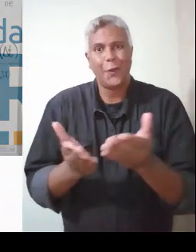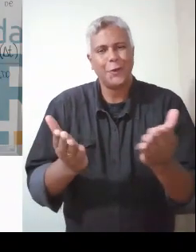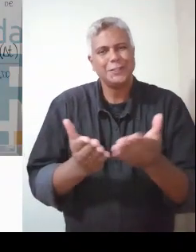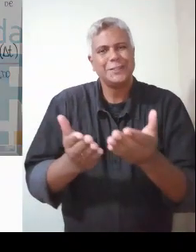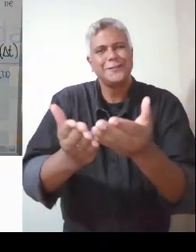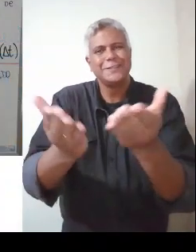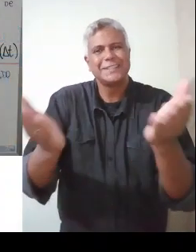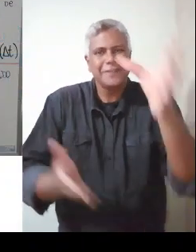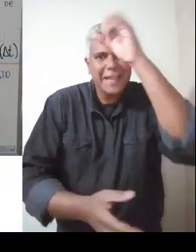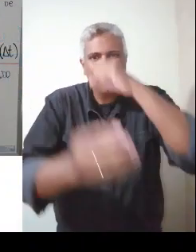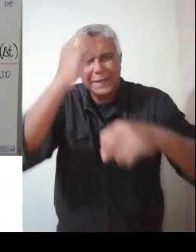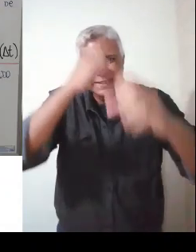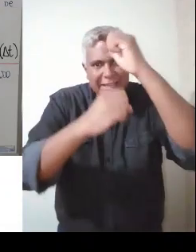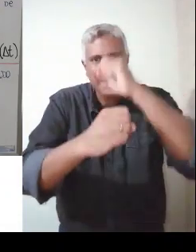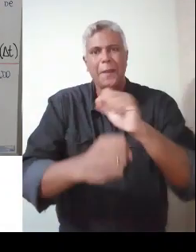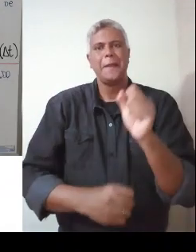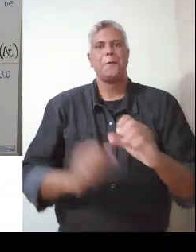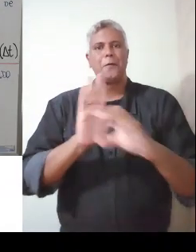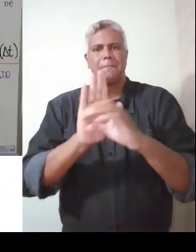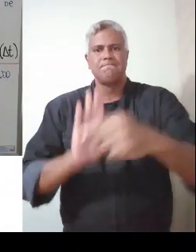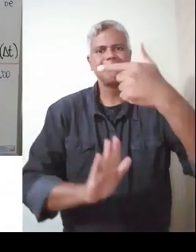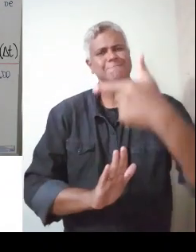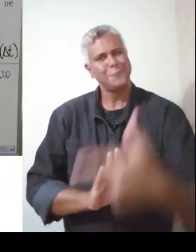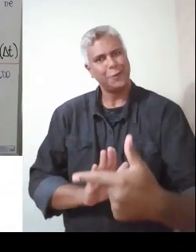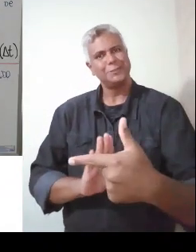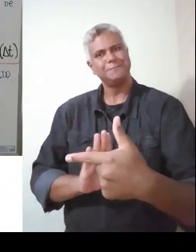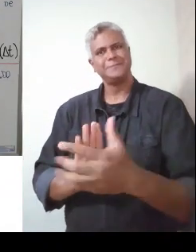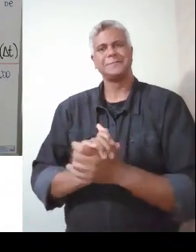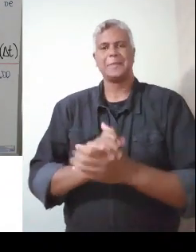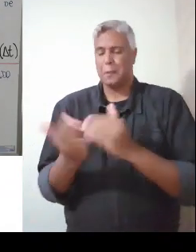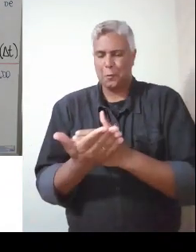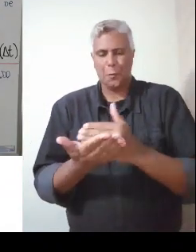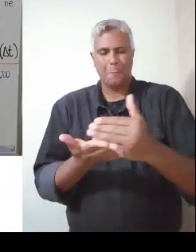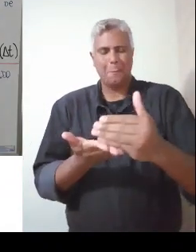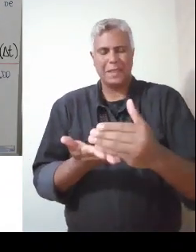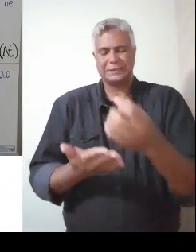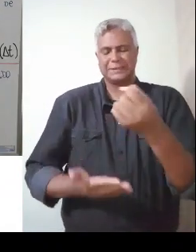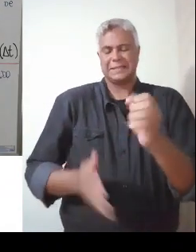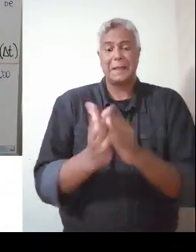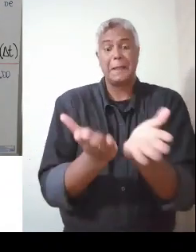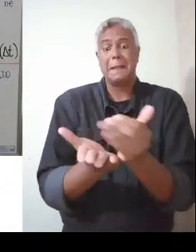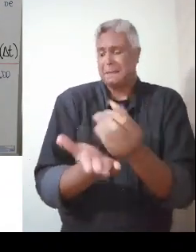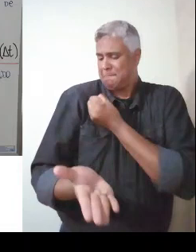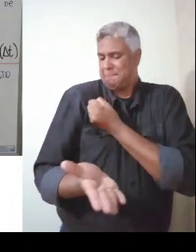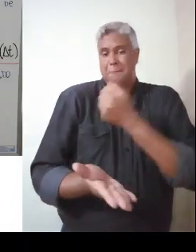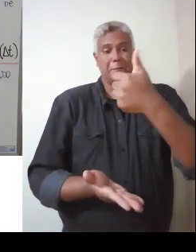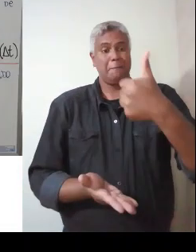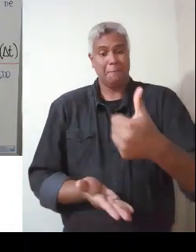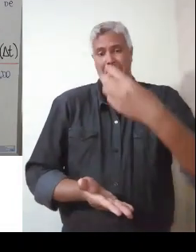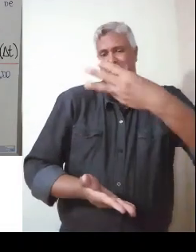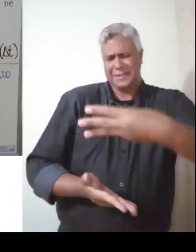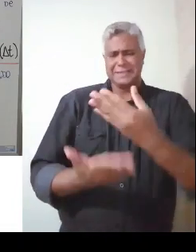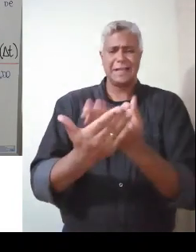Hoje você vai aprender um pouco sobre o capítulo 2, que começa a partir da página 13 na aula de Física.